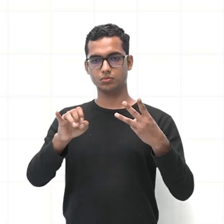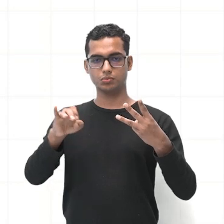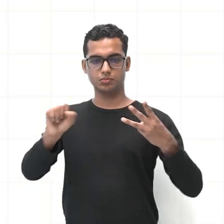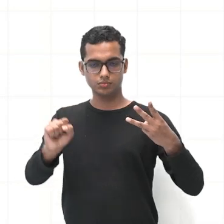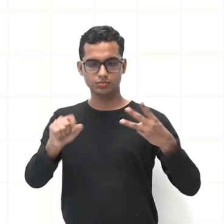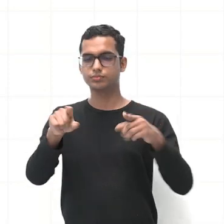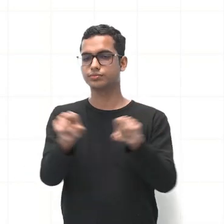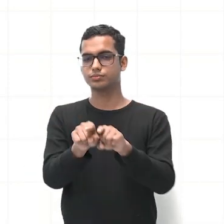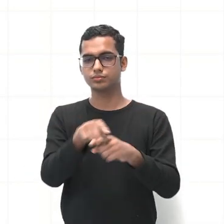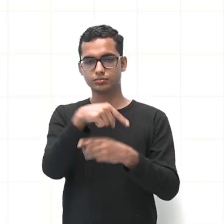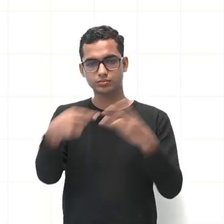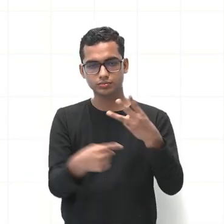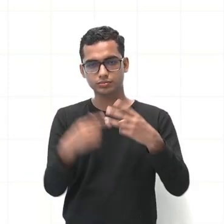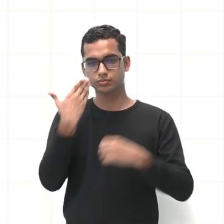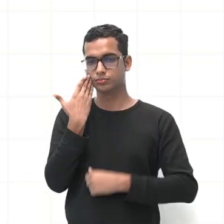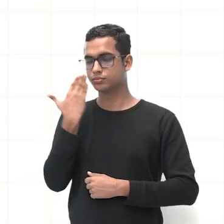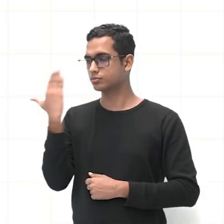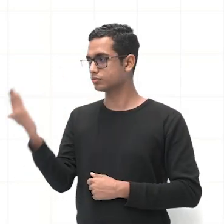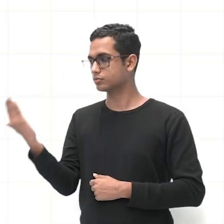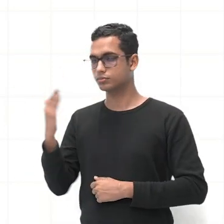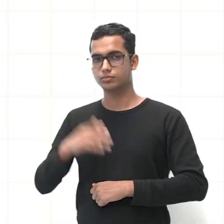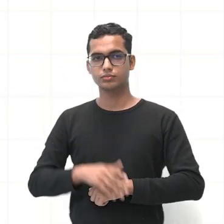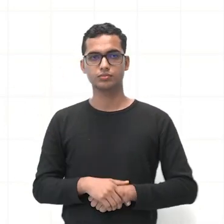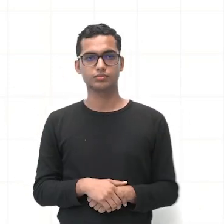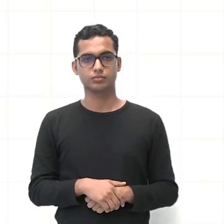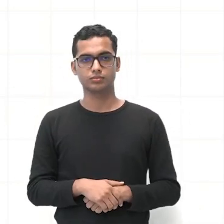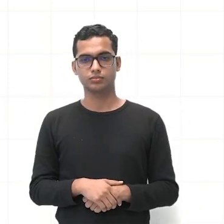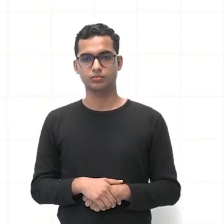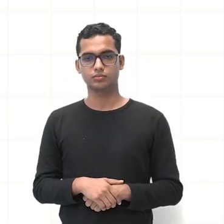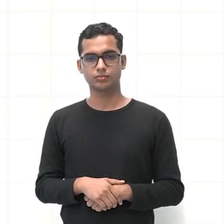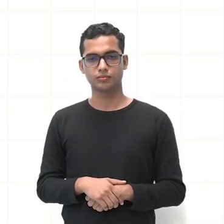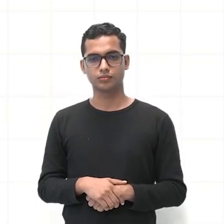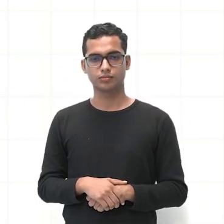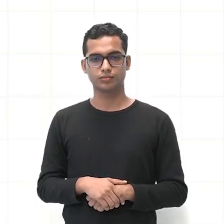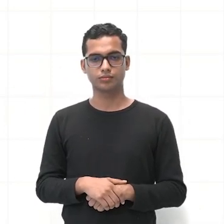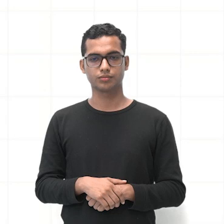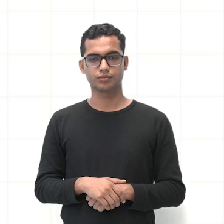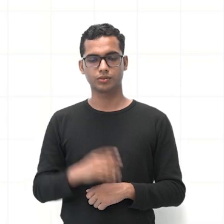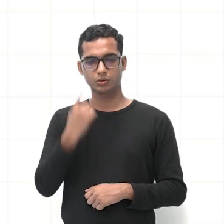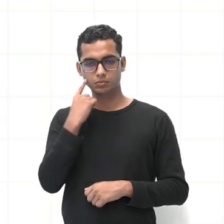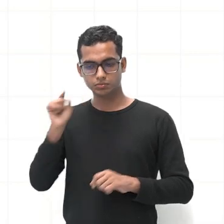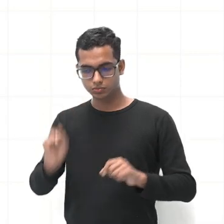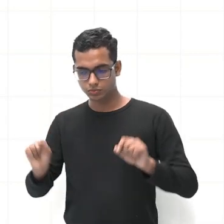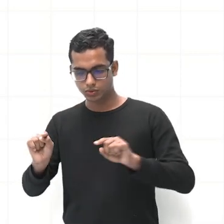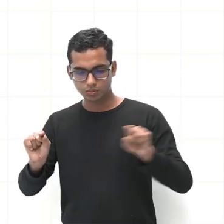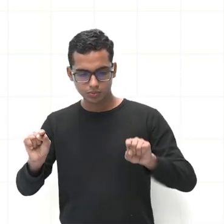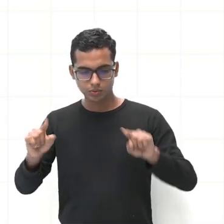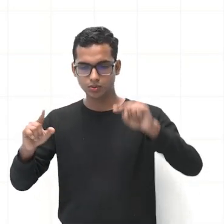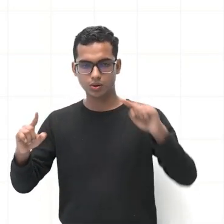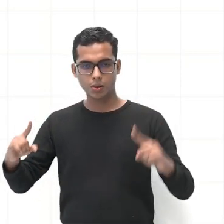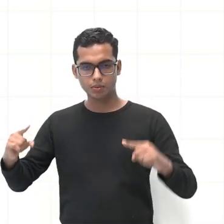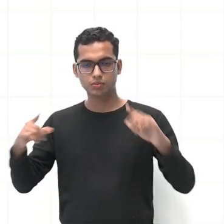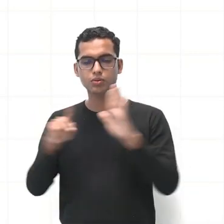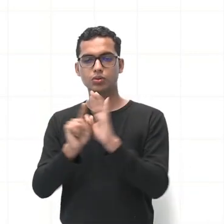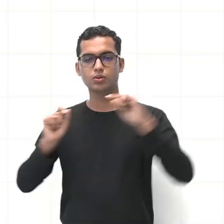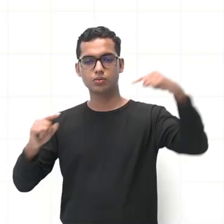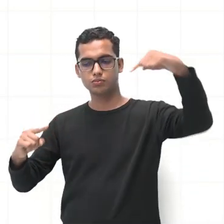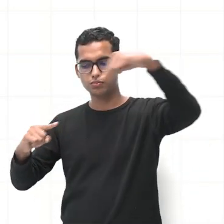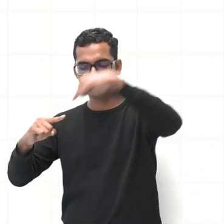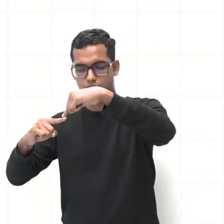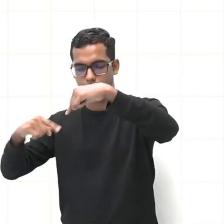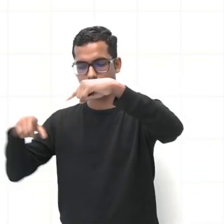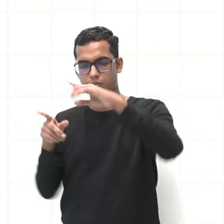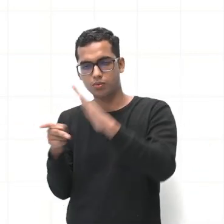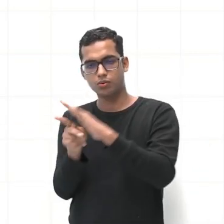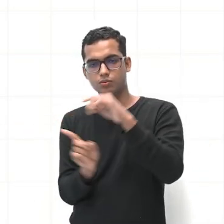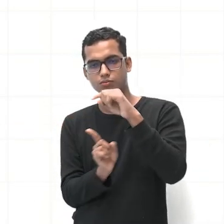possuir três vértices, que é o ponto de interseção entre esses lados. E, consequentemente, três